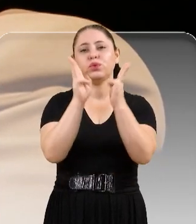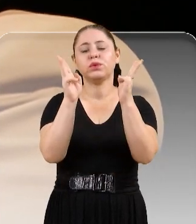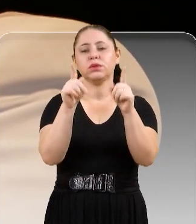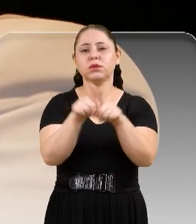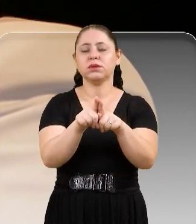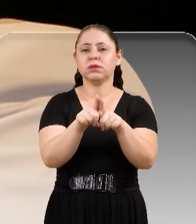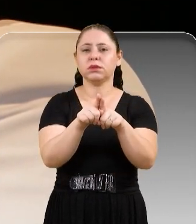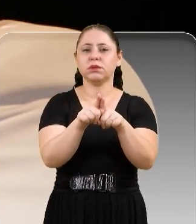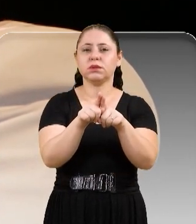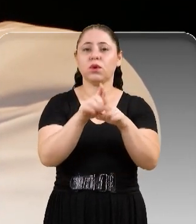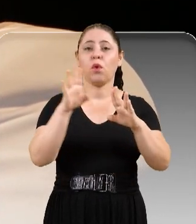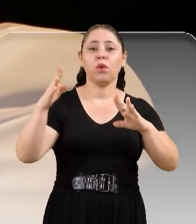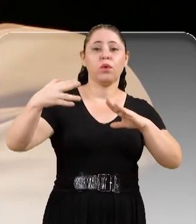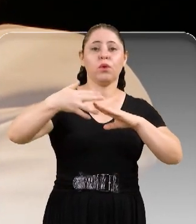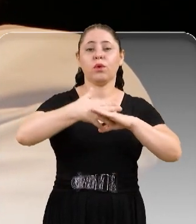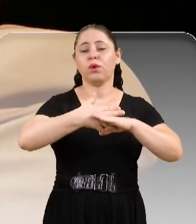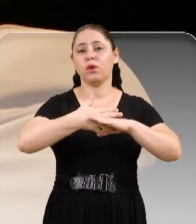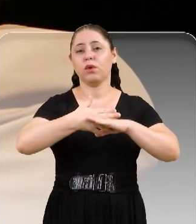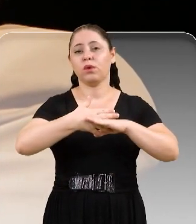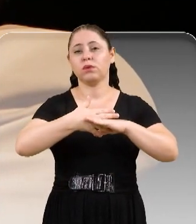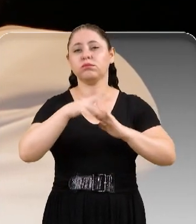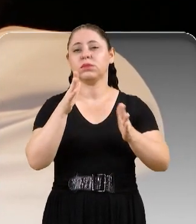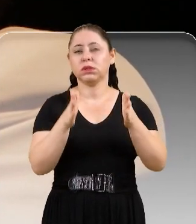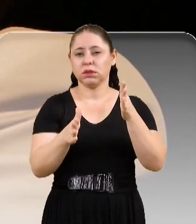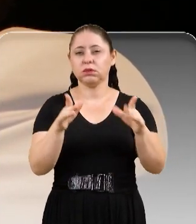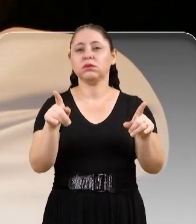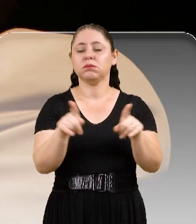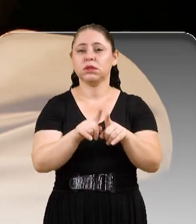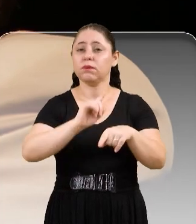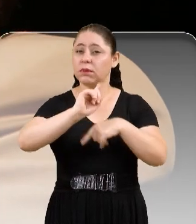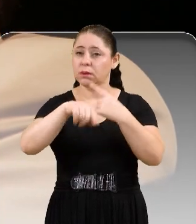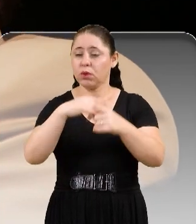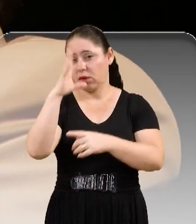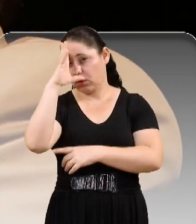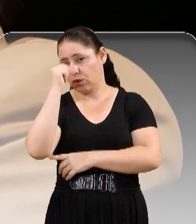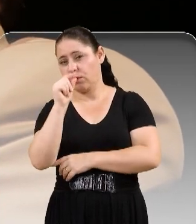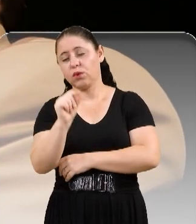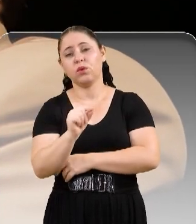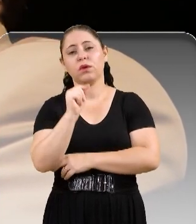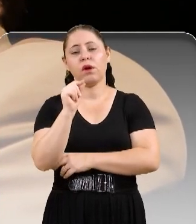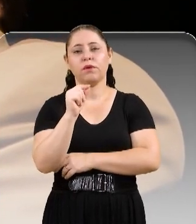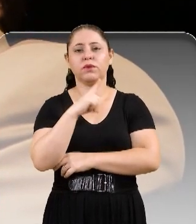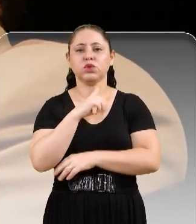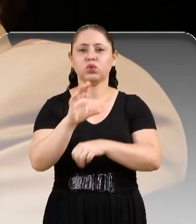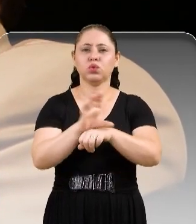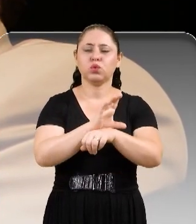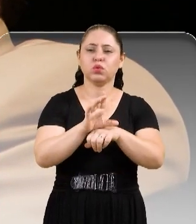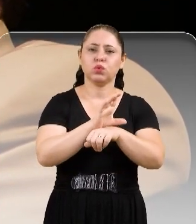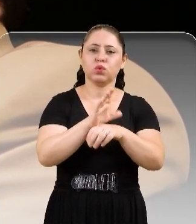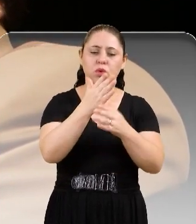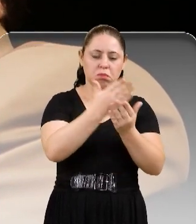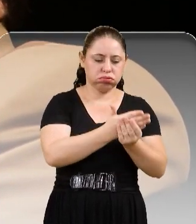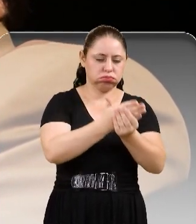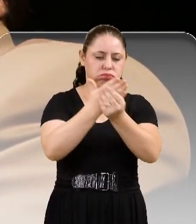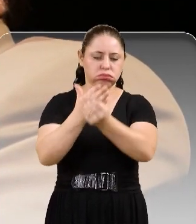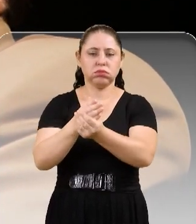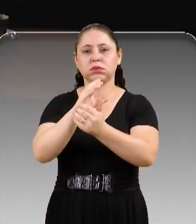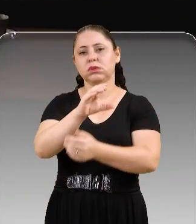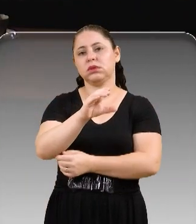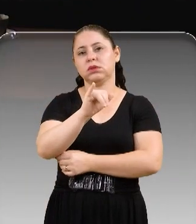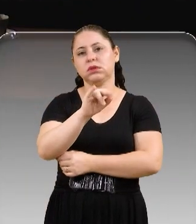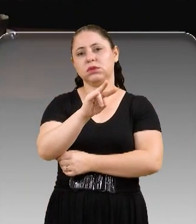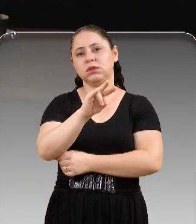né, a Universidade Federal do Mato Grosso do Sul, um período. Mas depois eu resolvi montar um curso de processo civil,